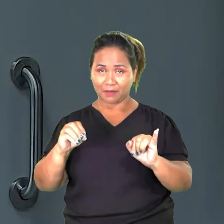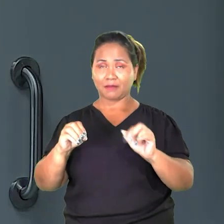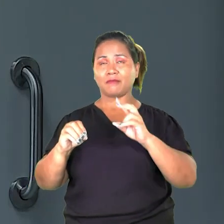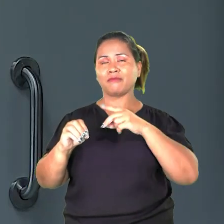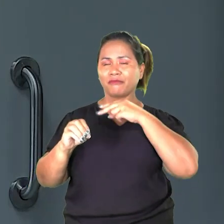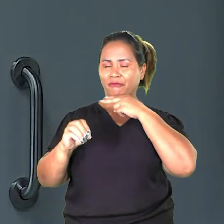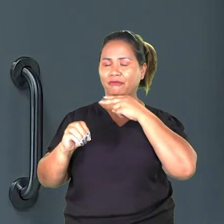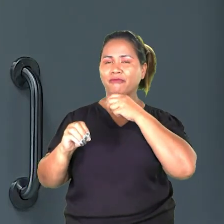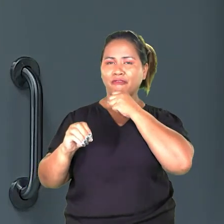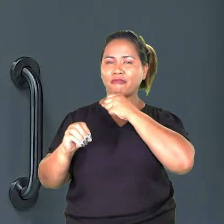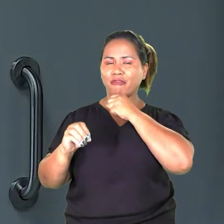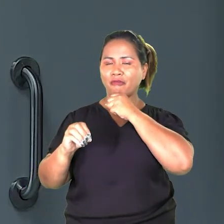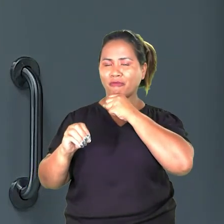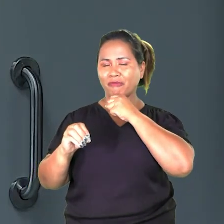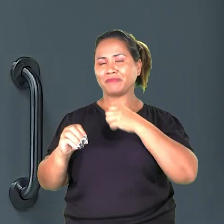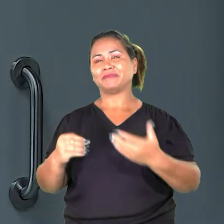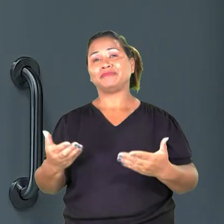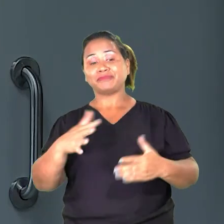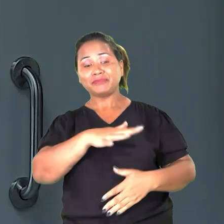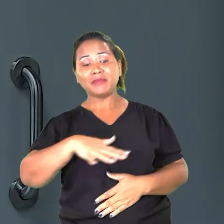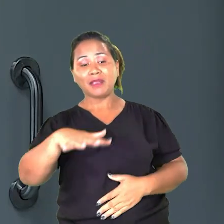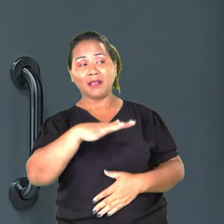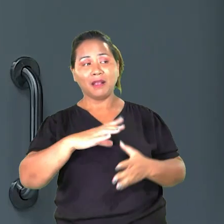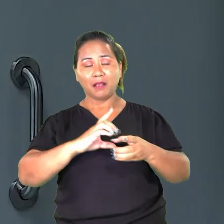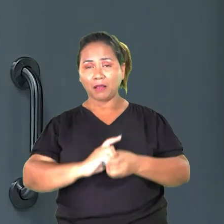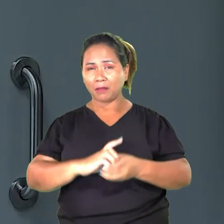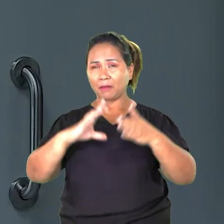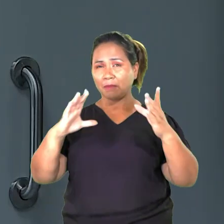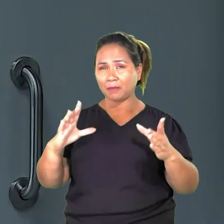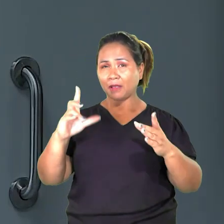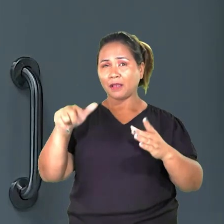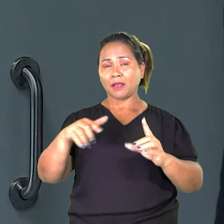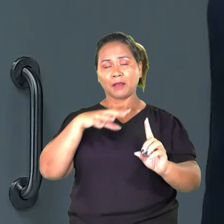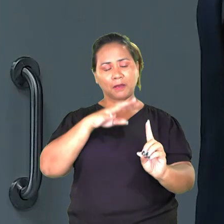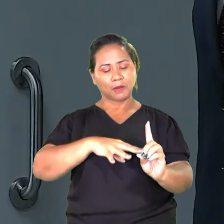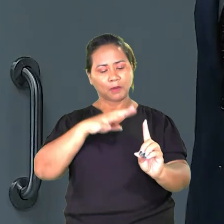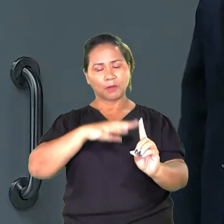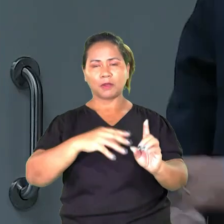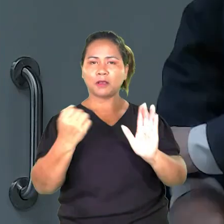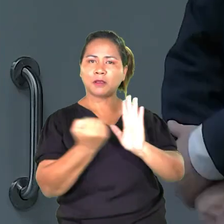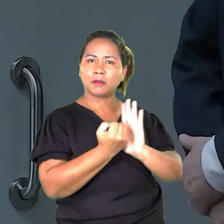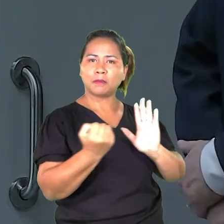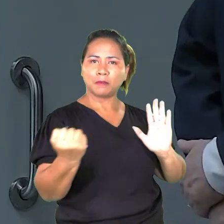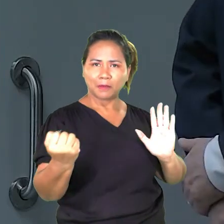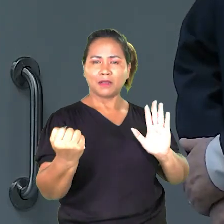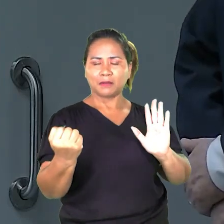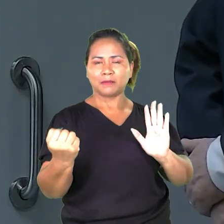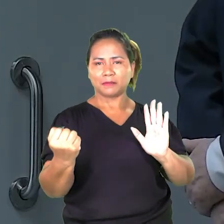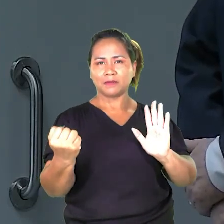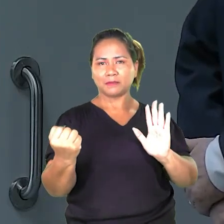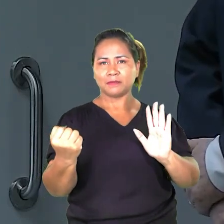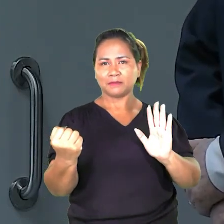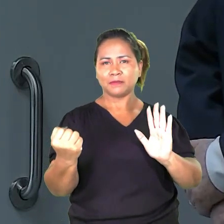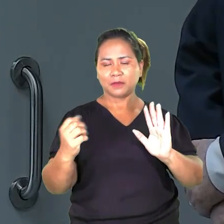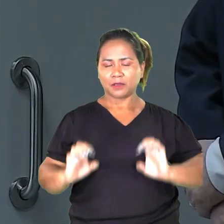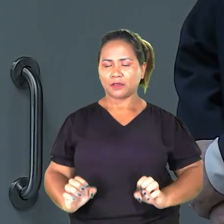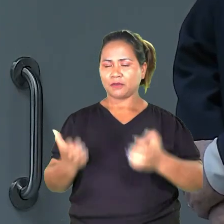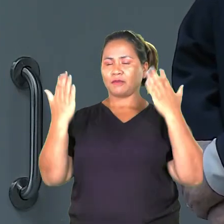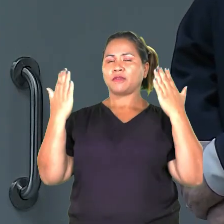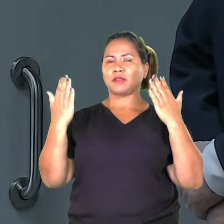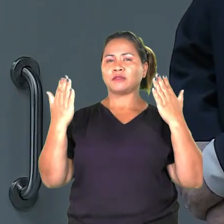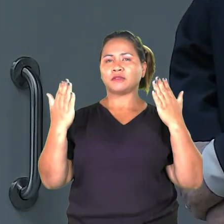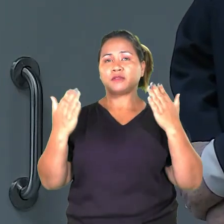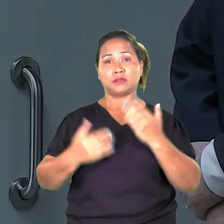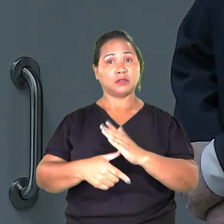Interessante, este espaço democrático Paulo Bonfim é uma homenagem que marca antecipadamente